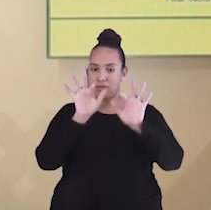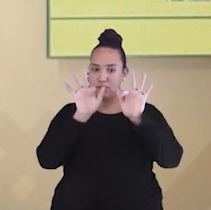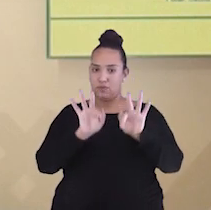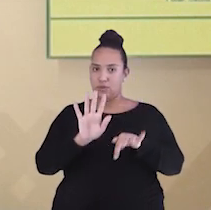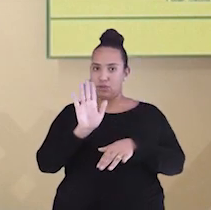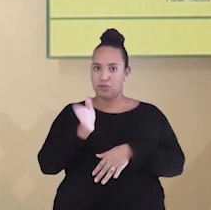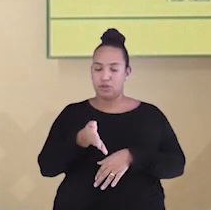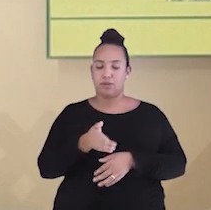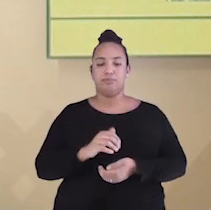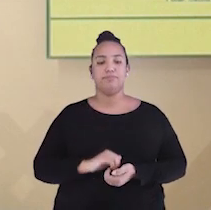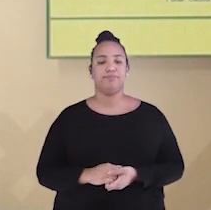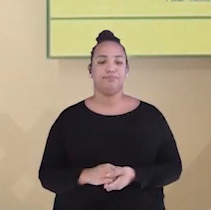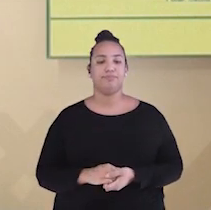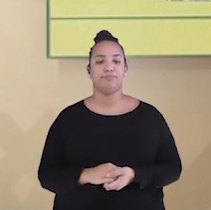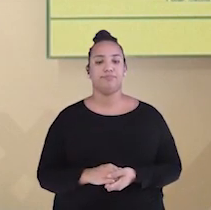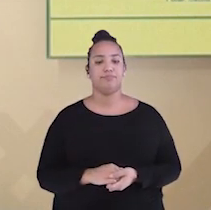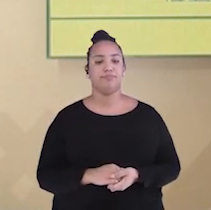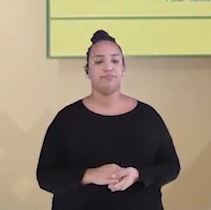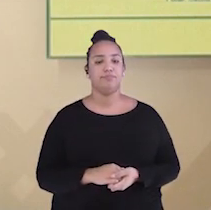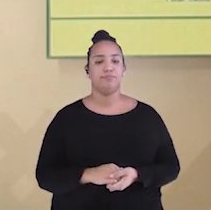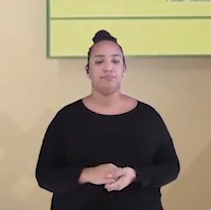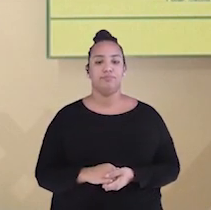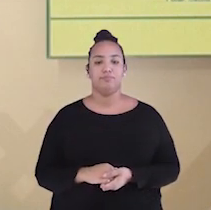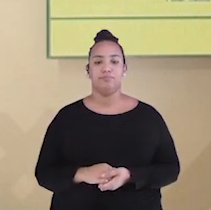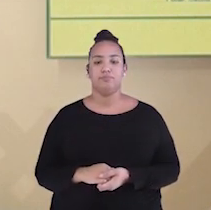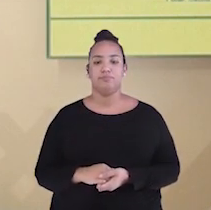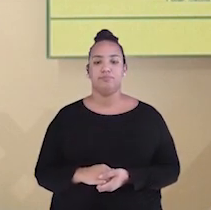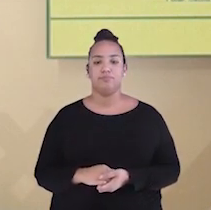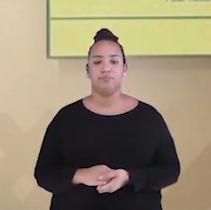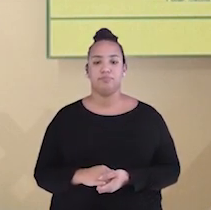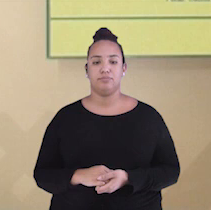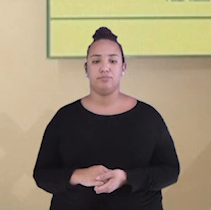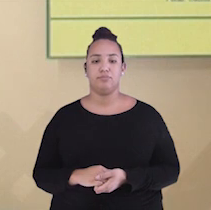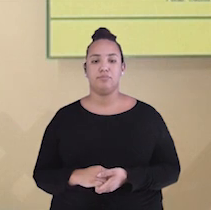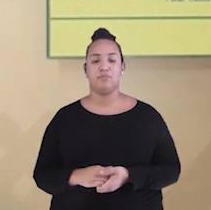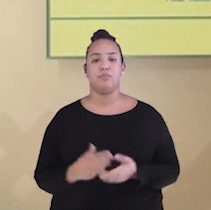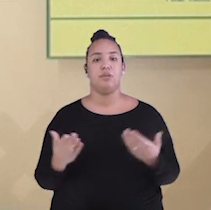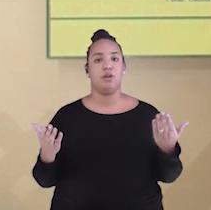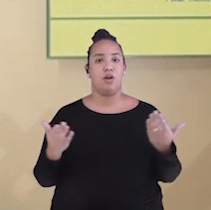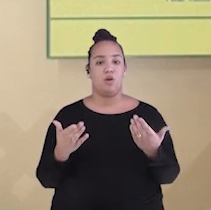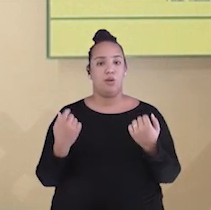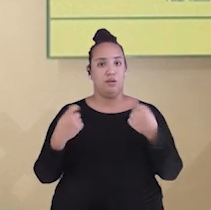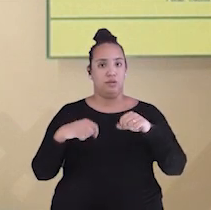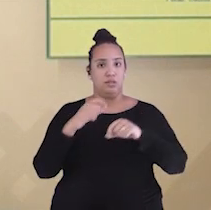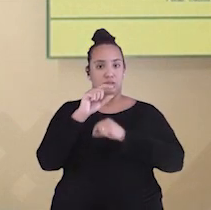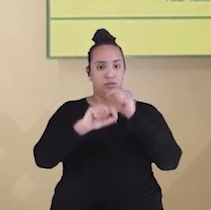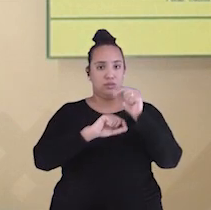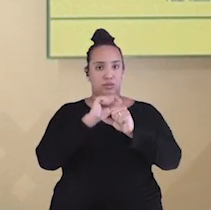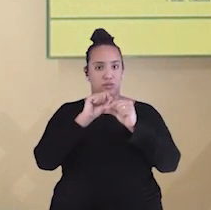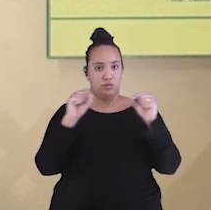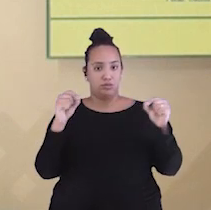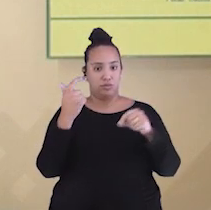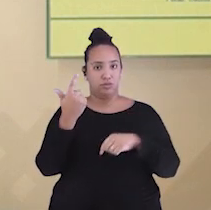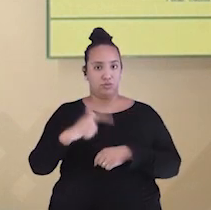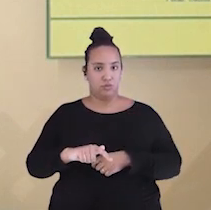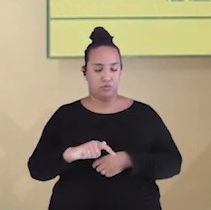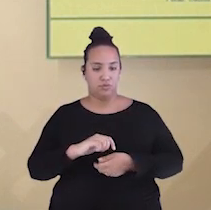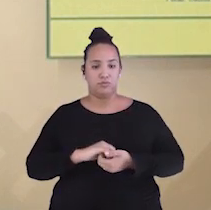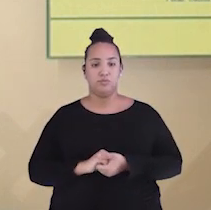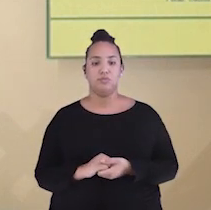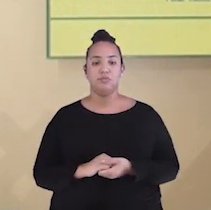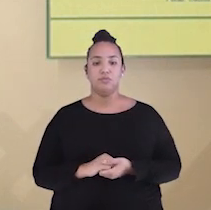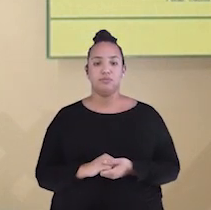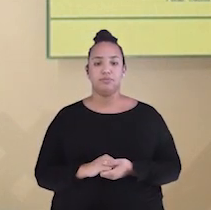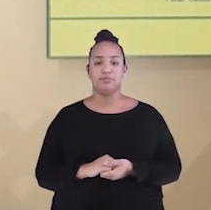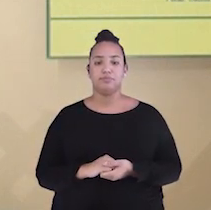dela. E agora, os dois últimos nós, que são os dos bracinhos, das mãozinhas da